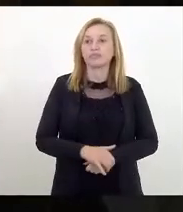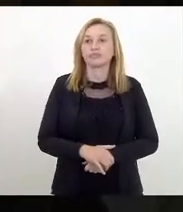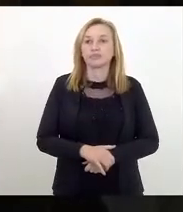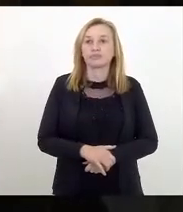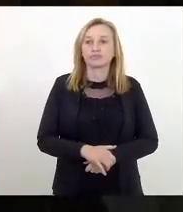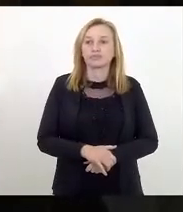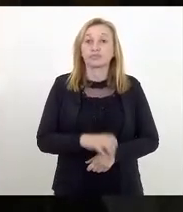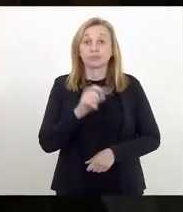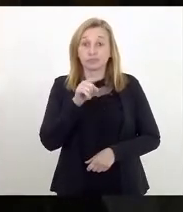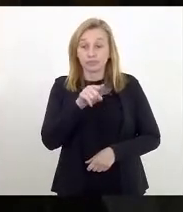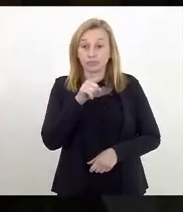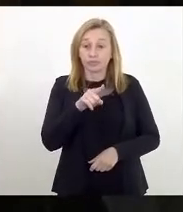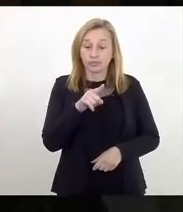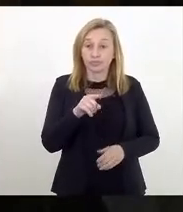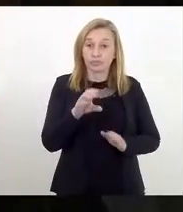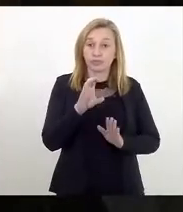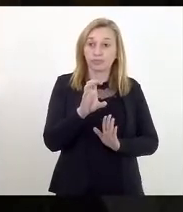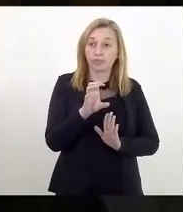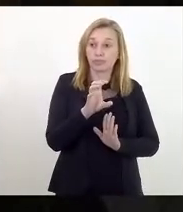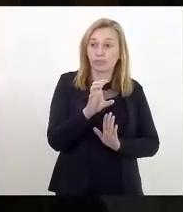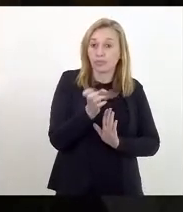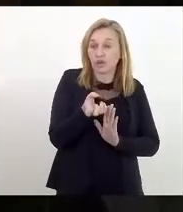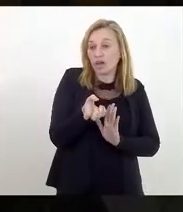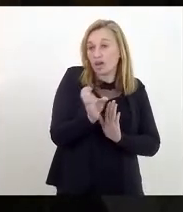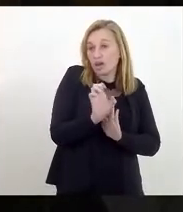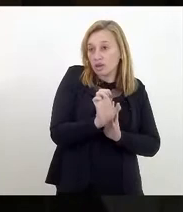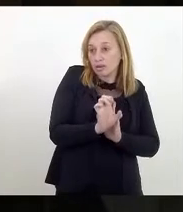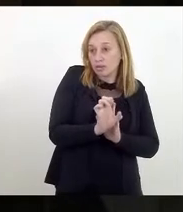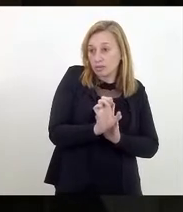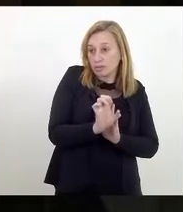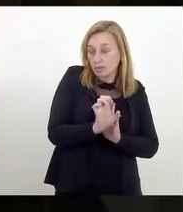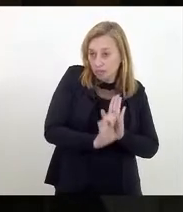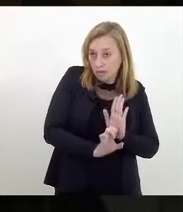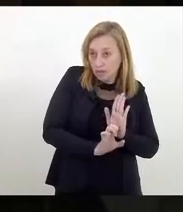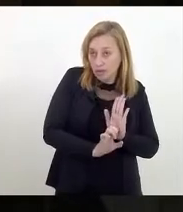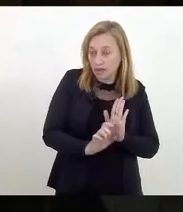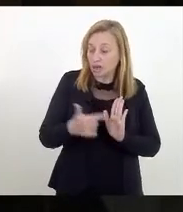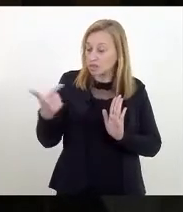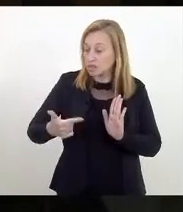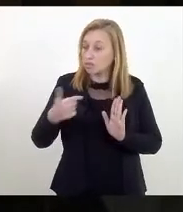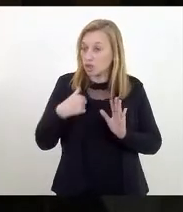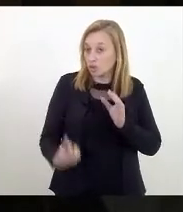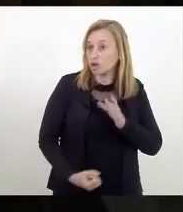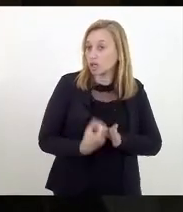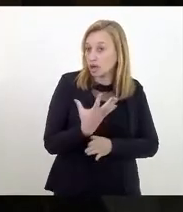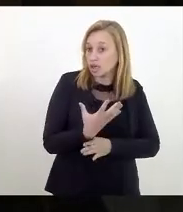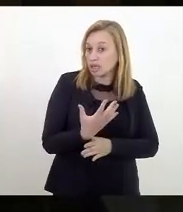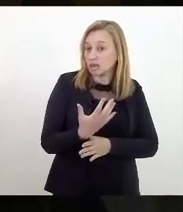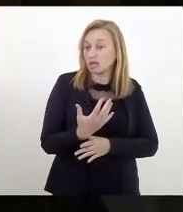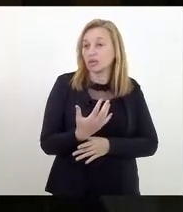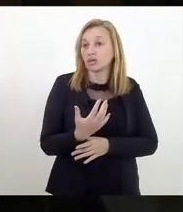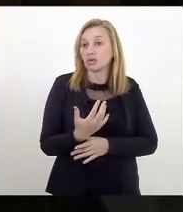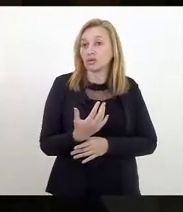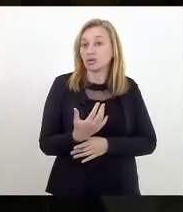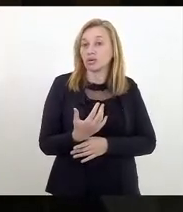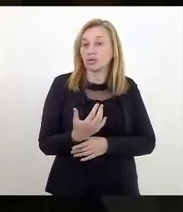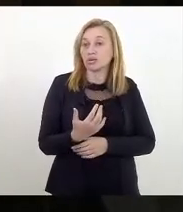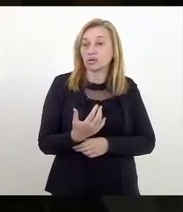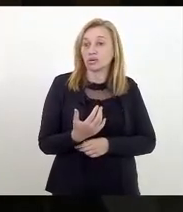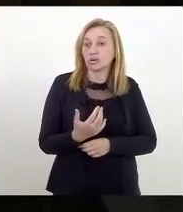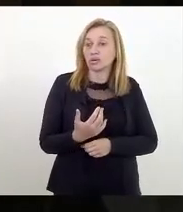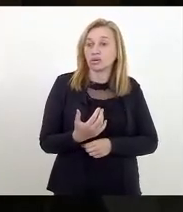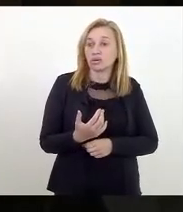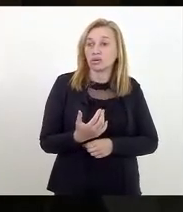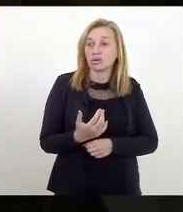esta é a emenda de relevância. que a segunda emenda que eu fiz nada mais é do que um poderá pelo